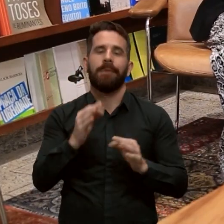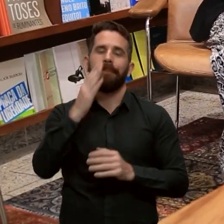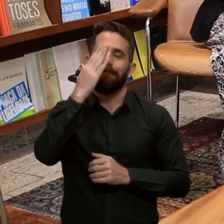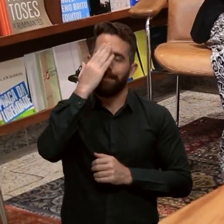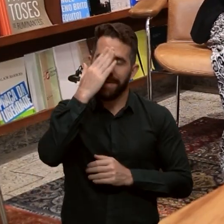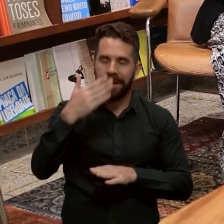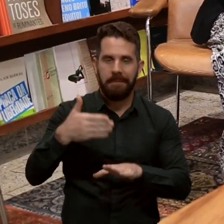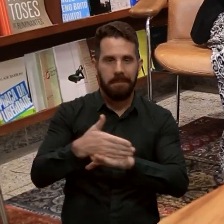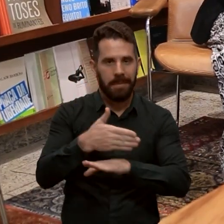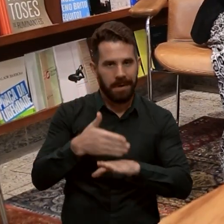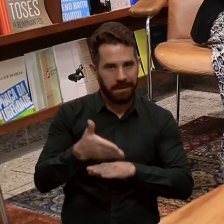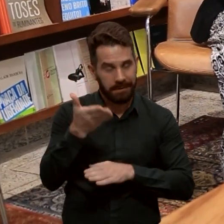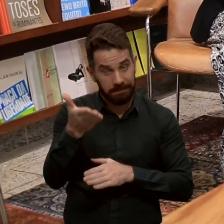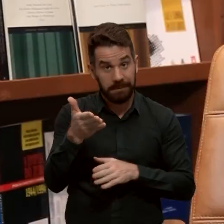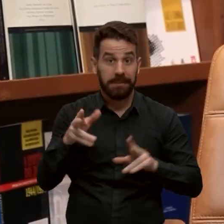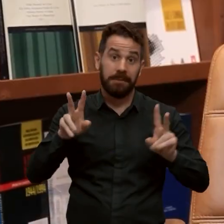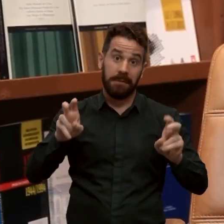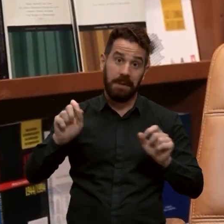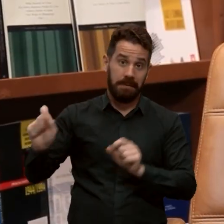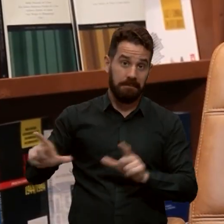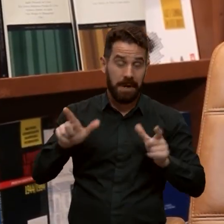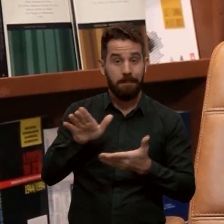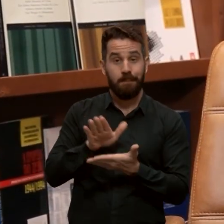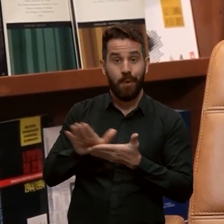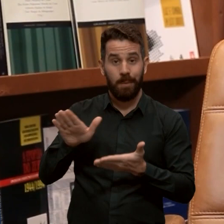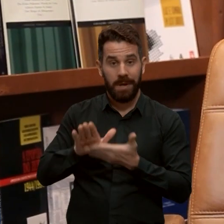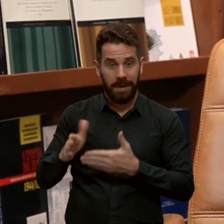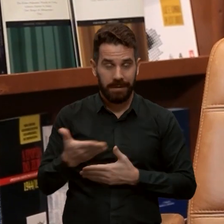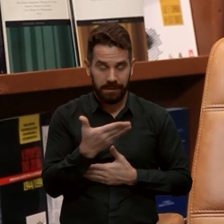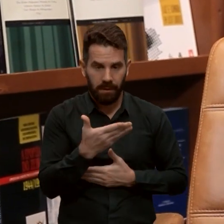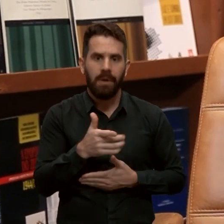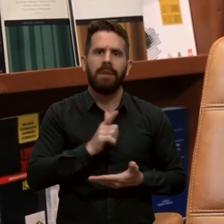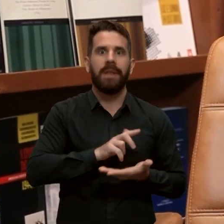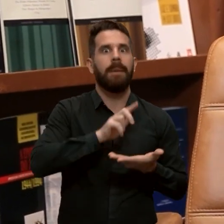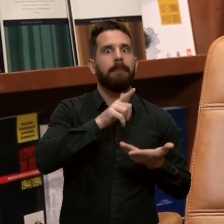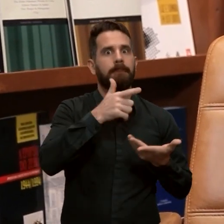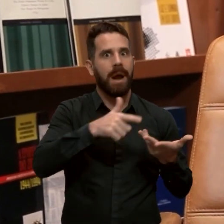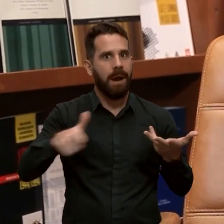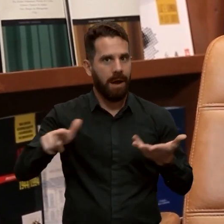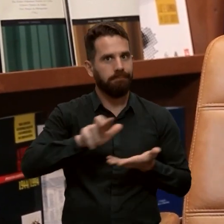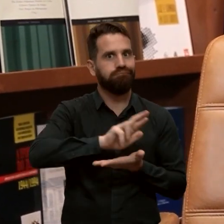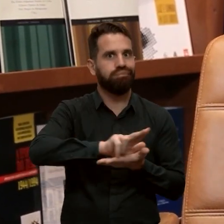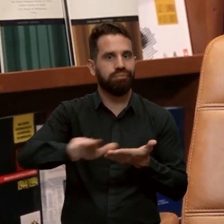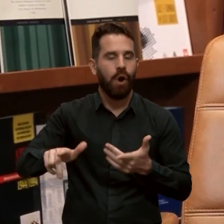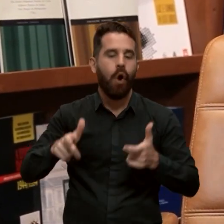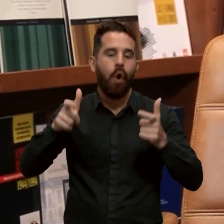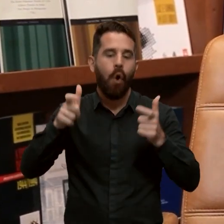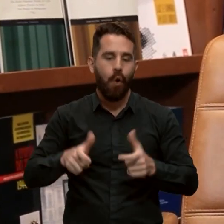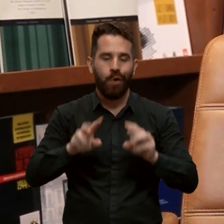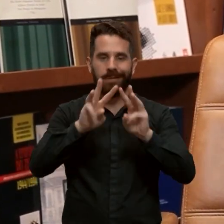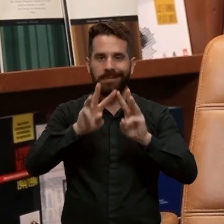gente do nosso quadro Publicações. E essa e outras publicações estão disponíveis em